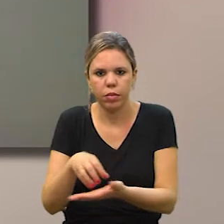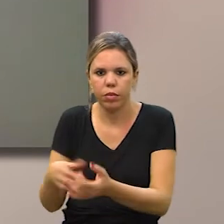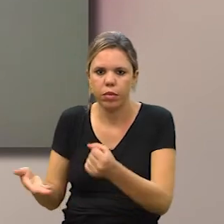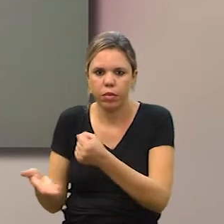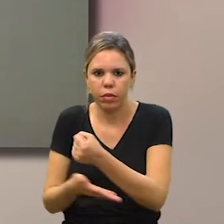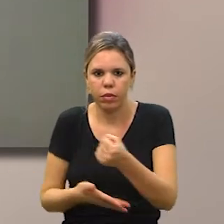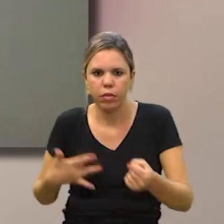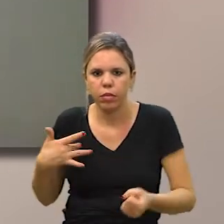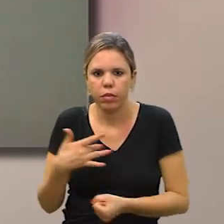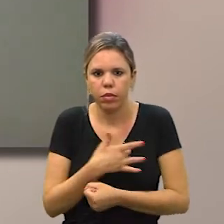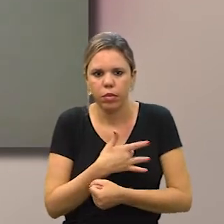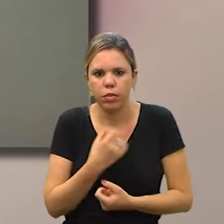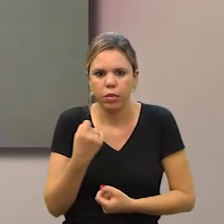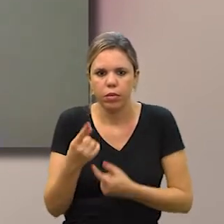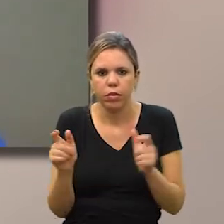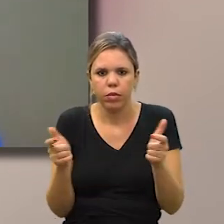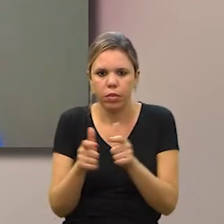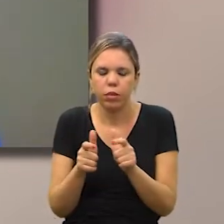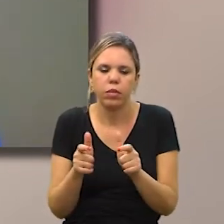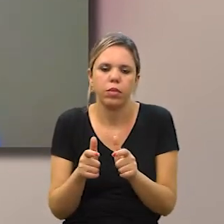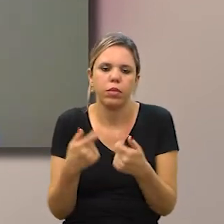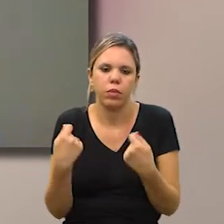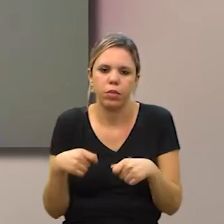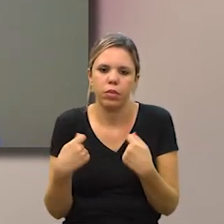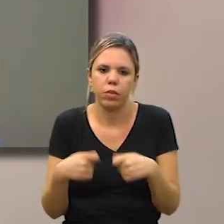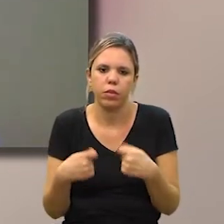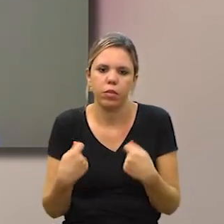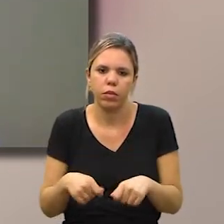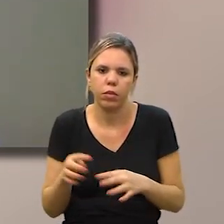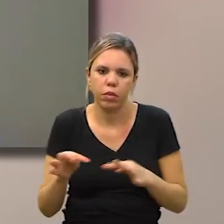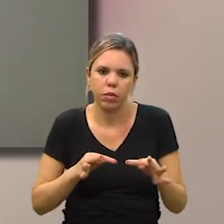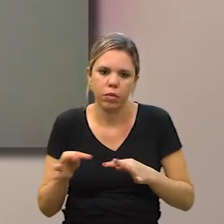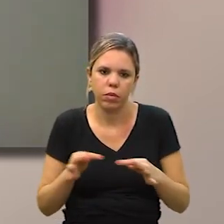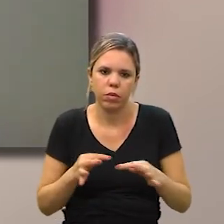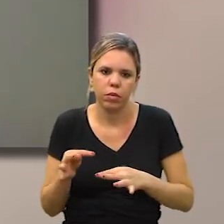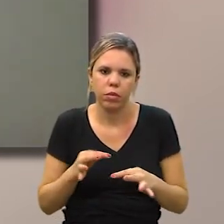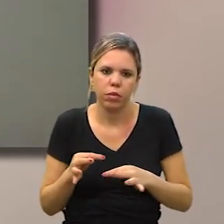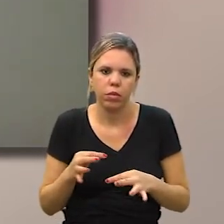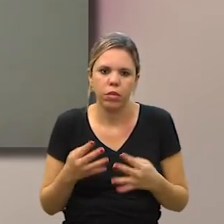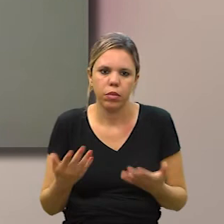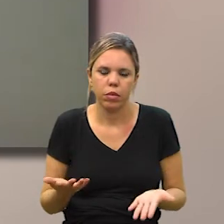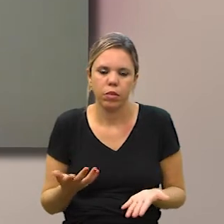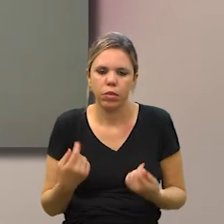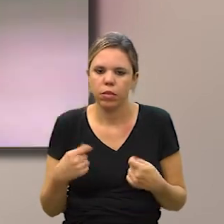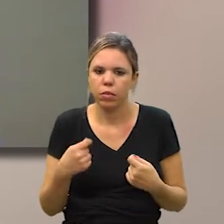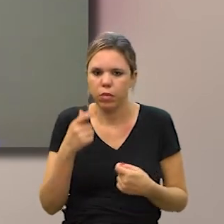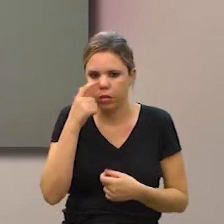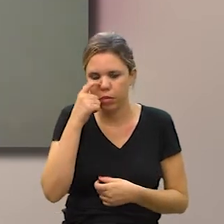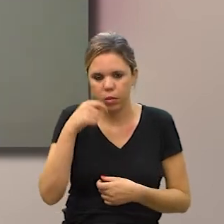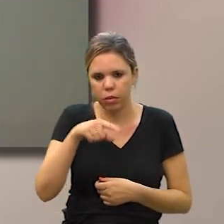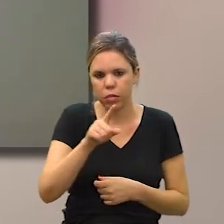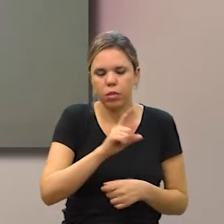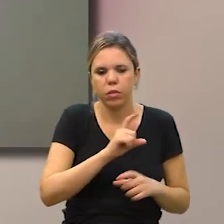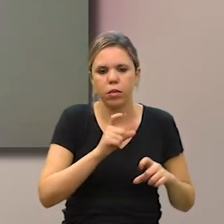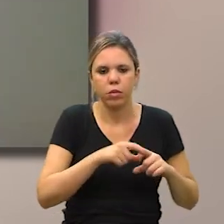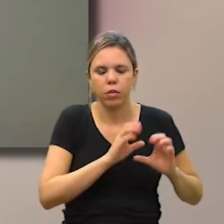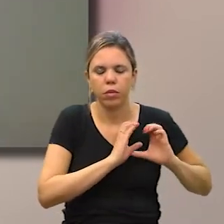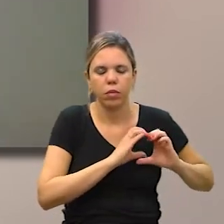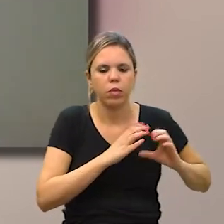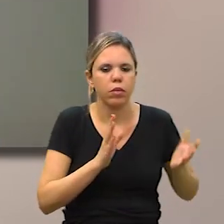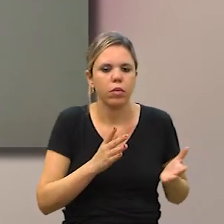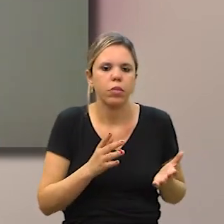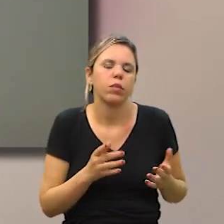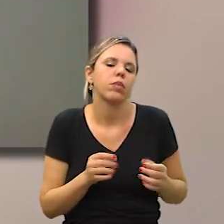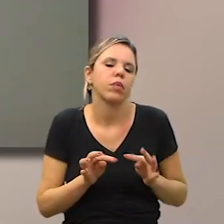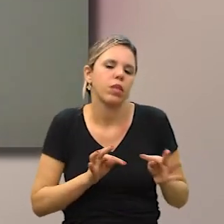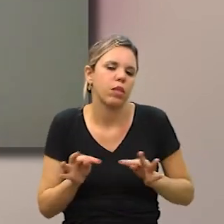unidades básicas de saúde alguma minoria vai precisar de um tratamento mais especializado eu não preciso ir no cardiologista ou não